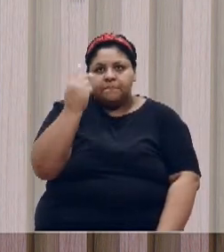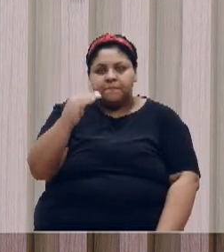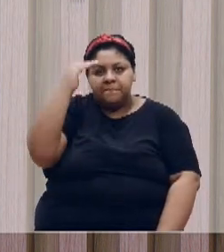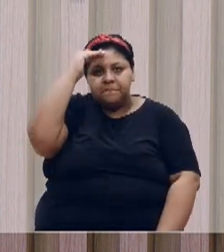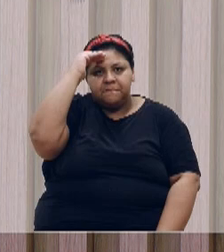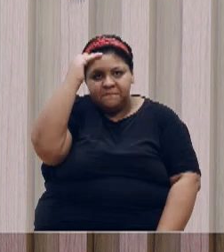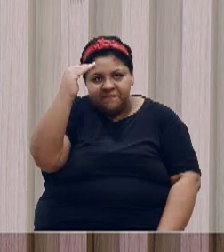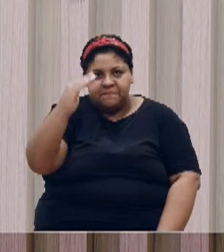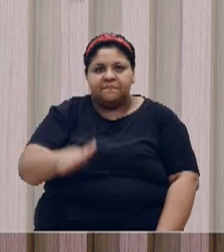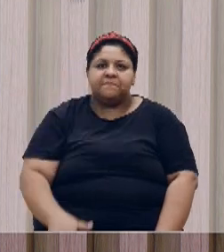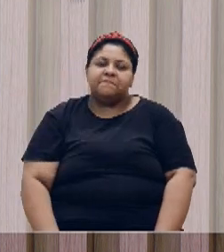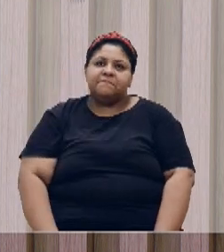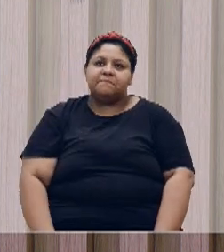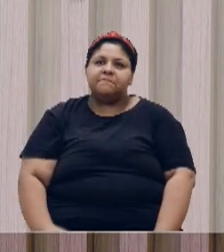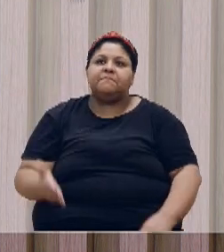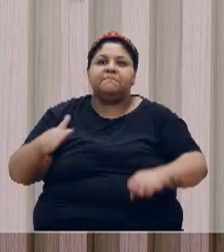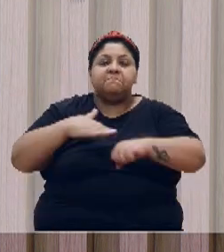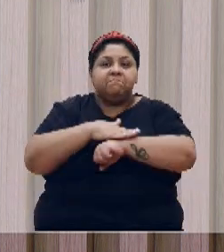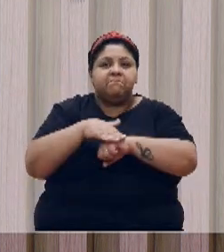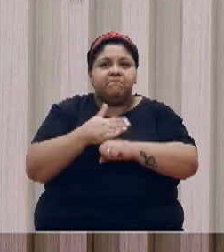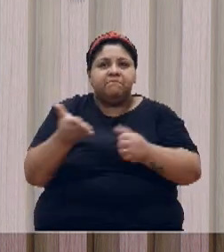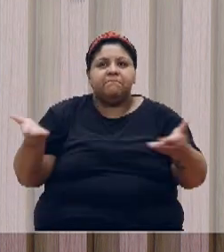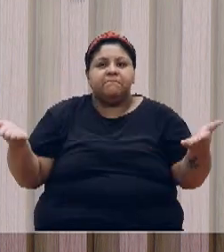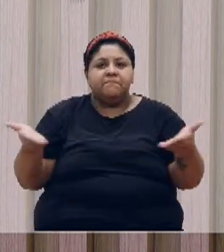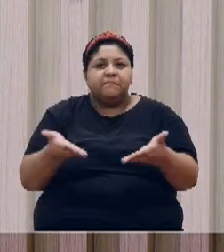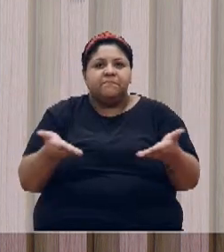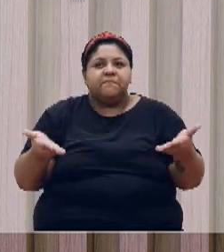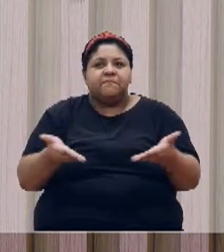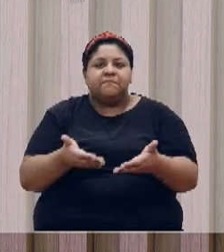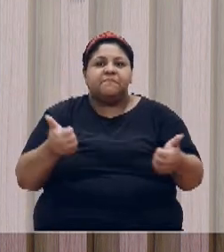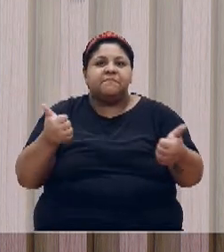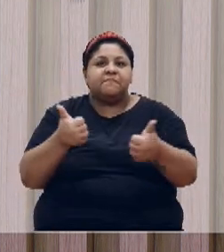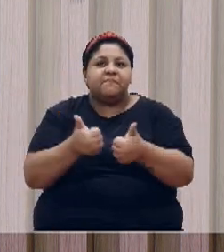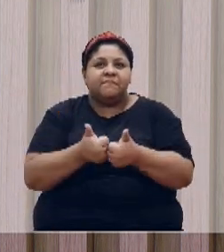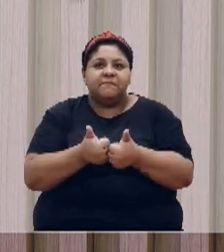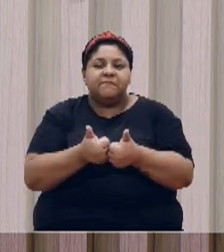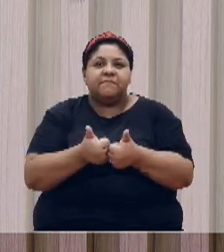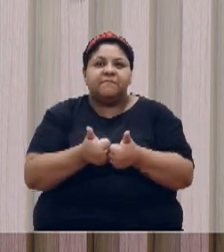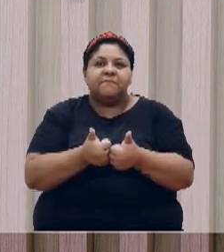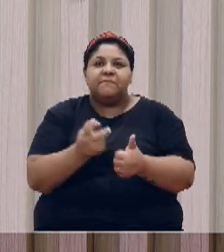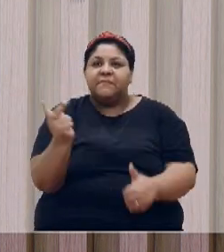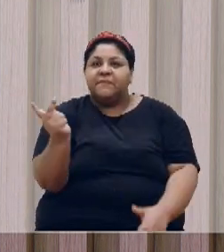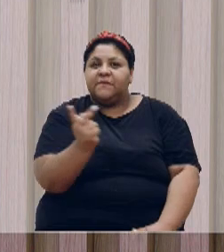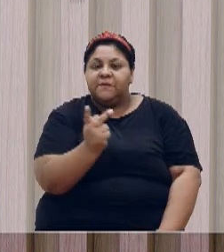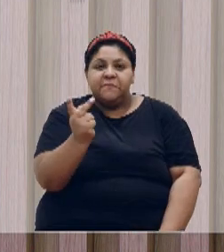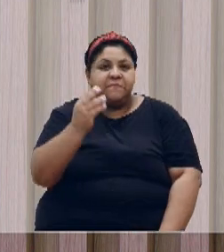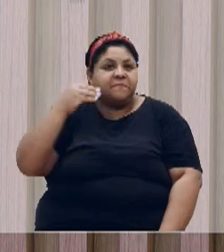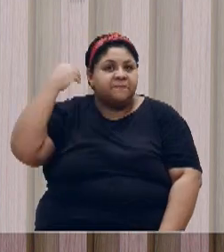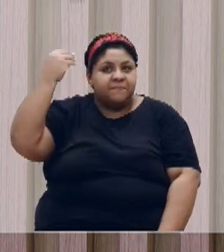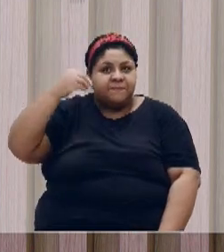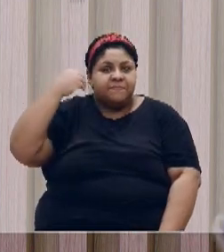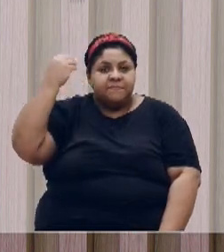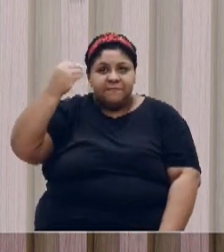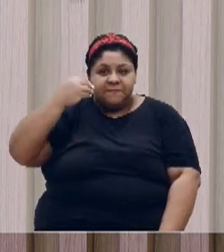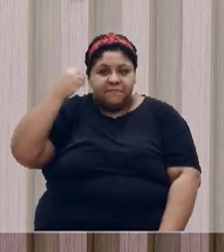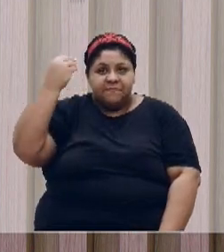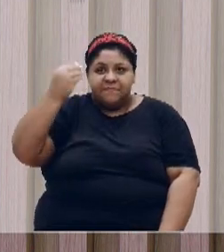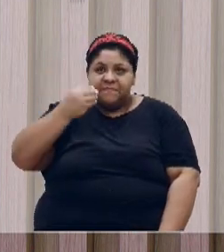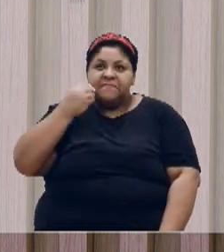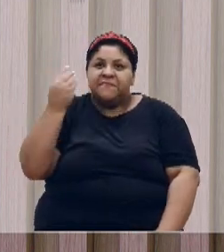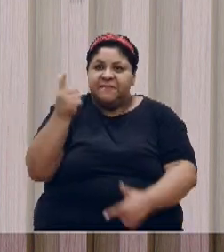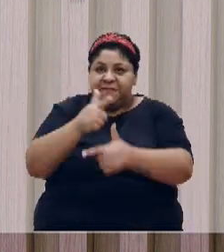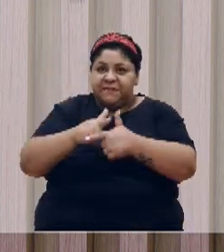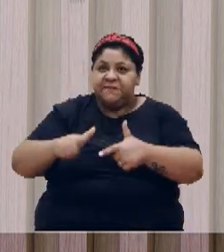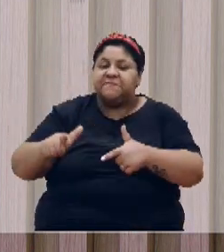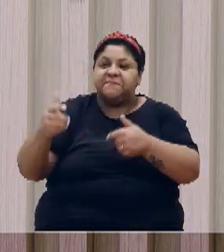respeito. Para conversar com a gente, nós estamos aqui com nossas convidadas que vão trazer suas experiências, dividir suas experiências com a gente,